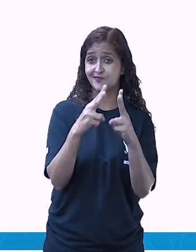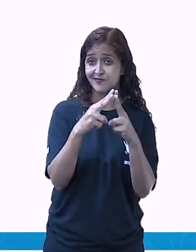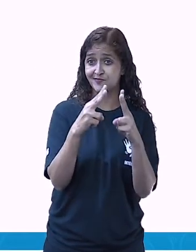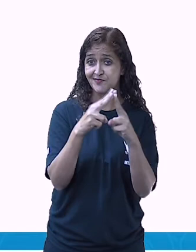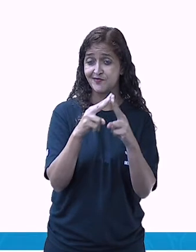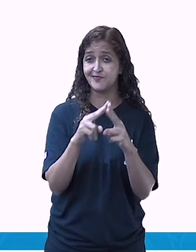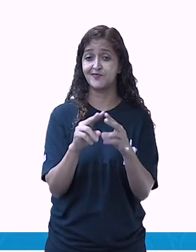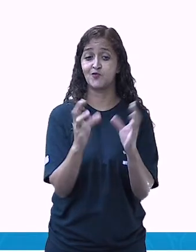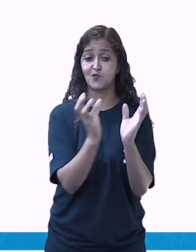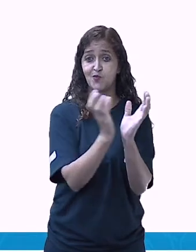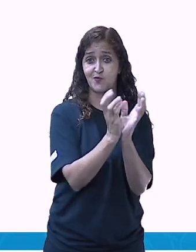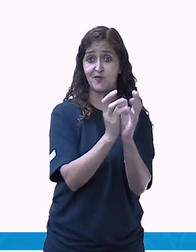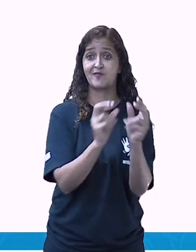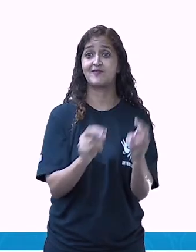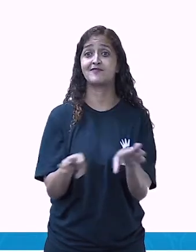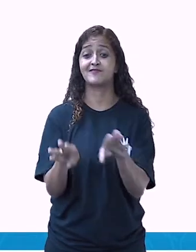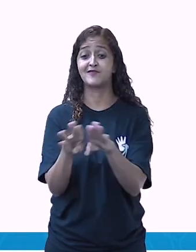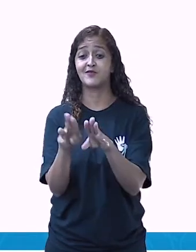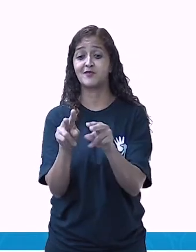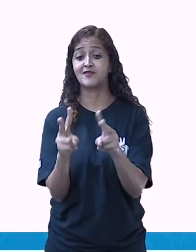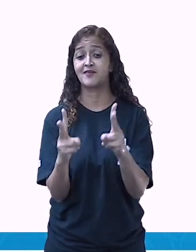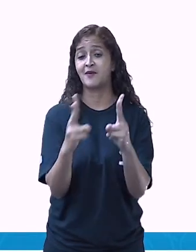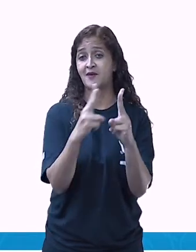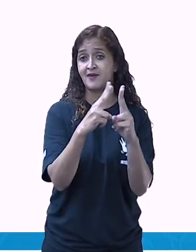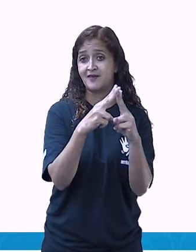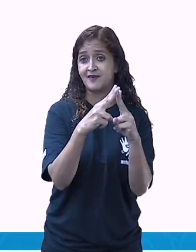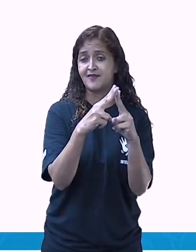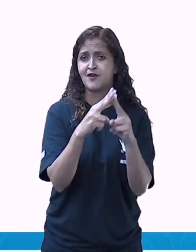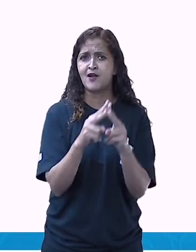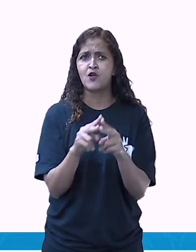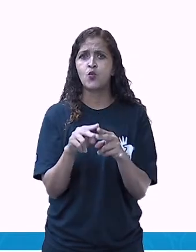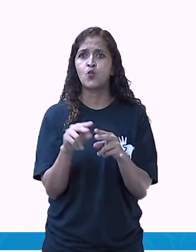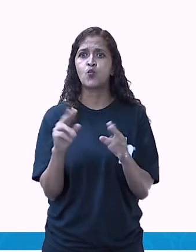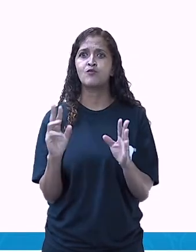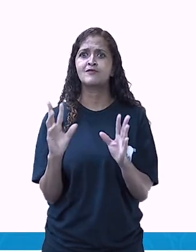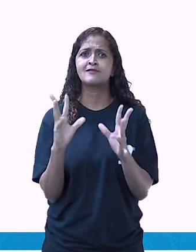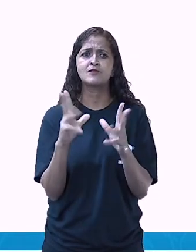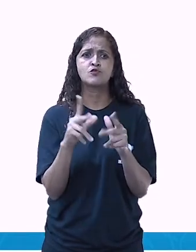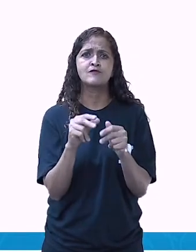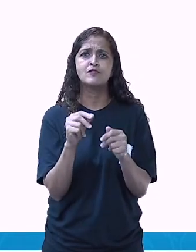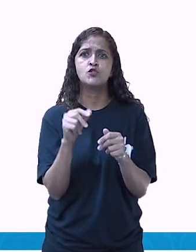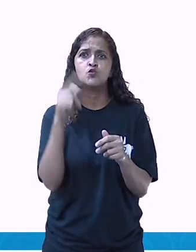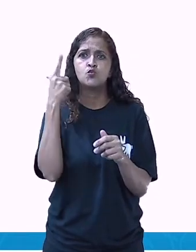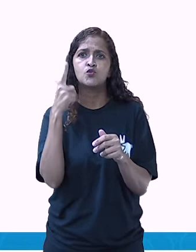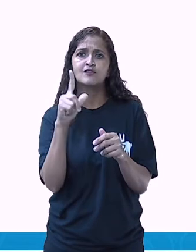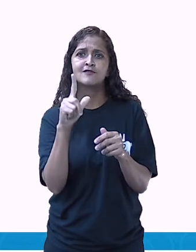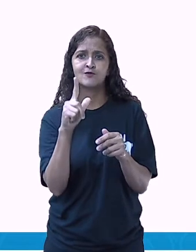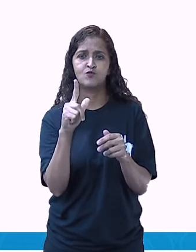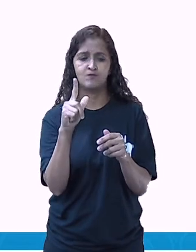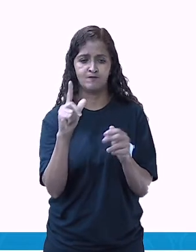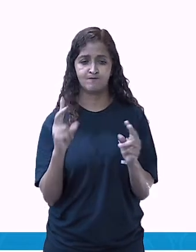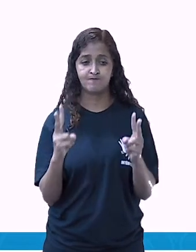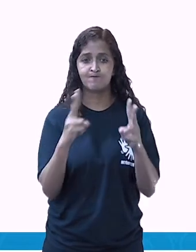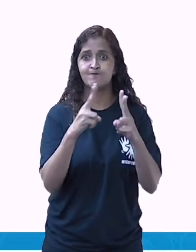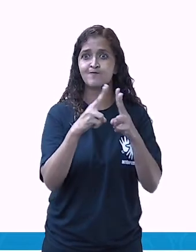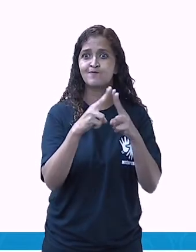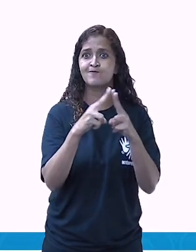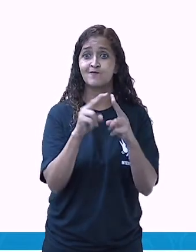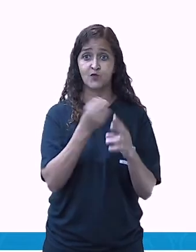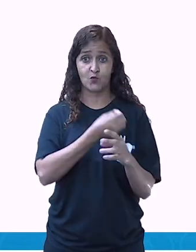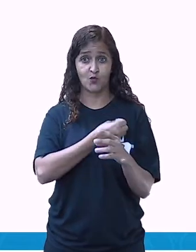pares. Toda vez que eu consigo fazer par, que não sobra nada, esse número é